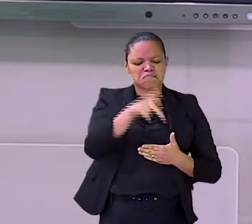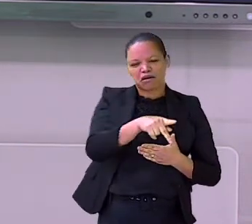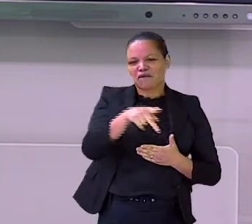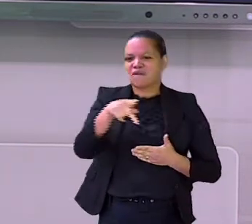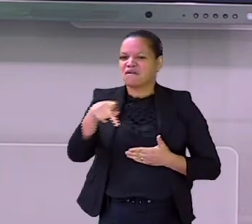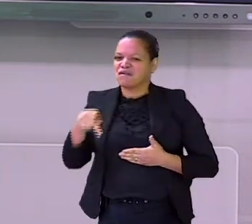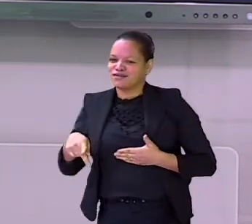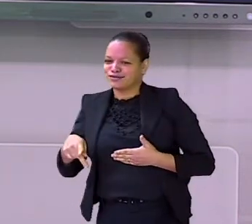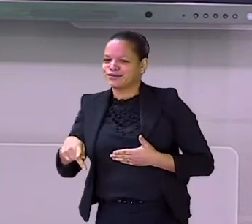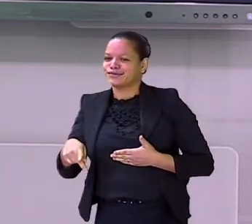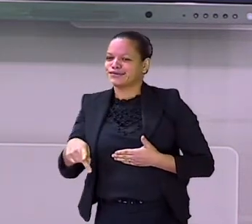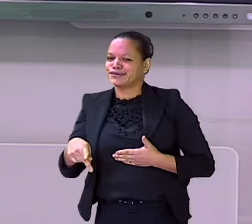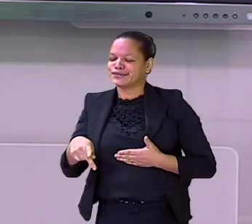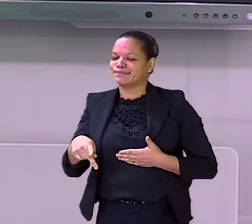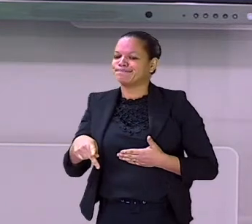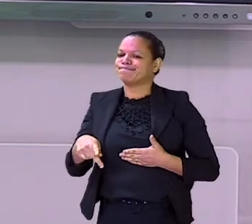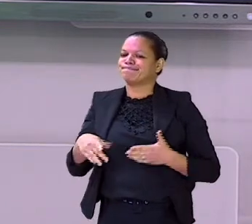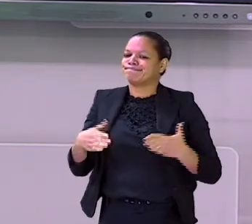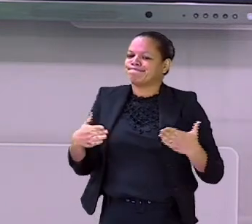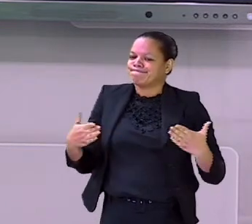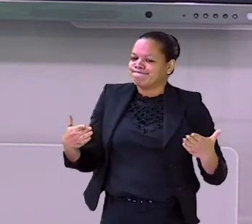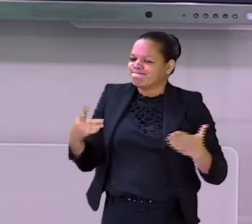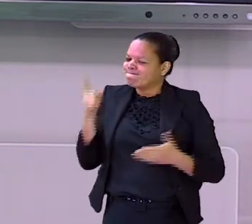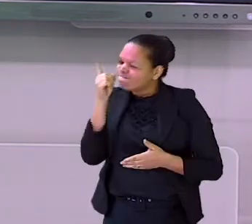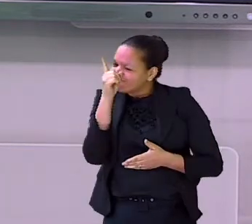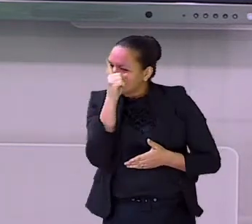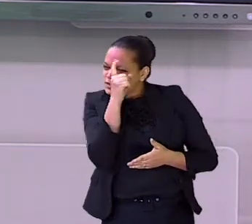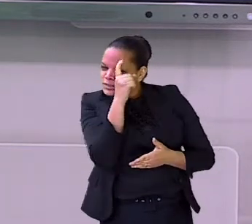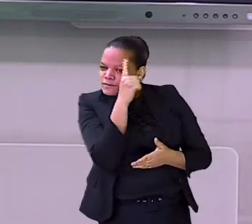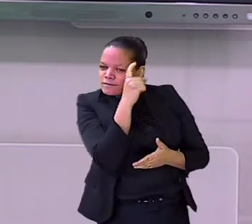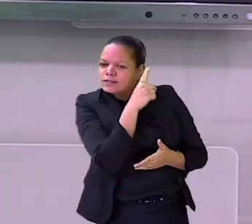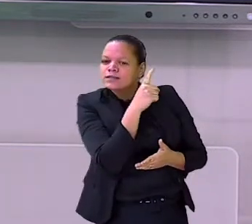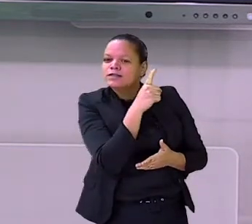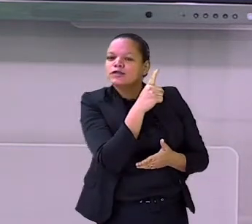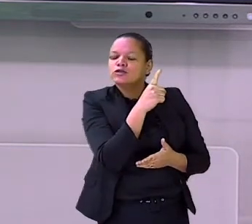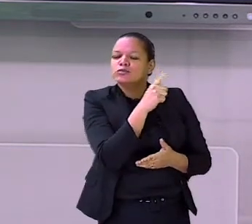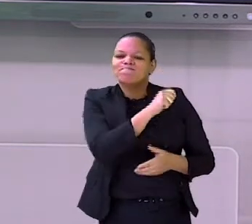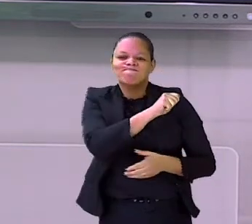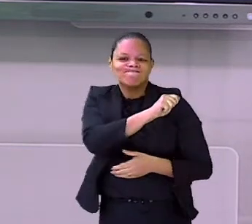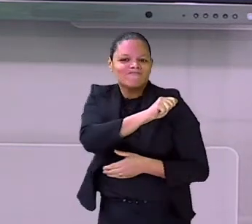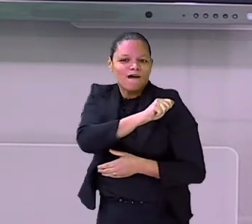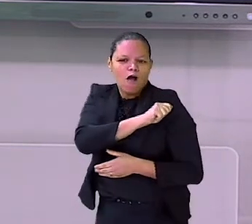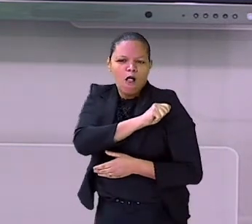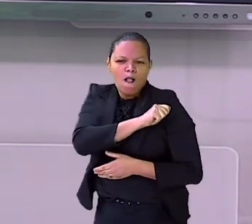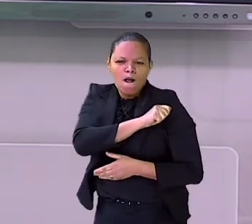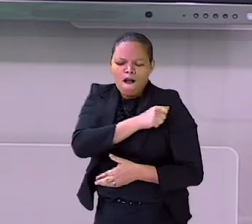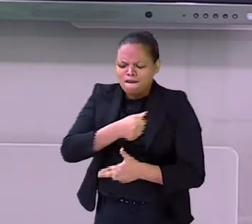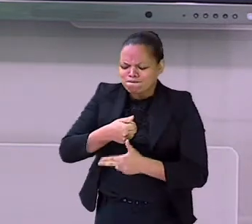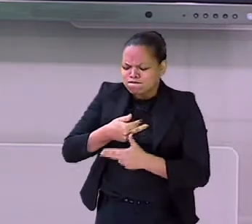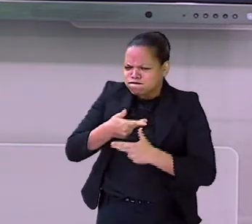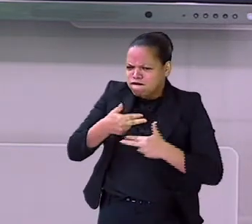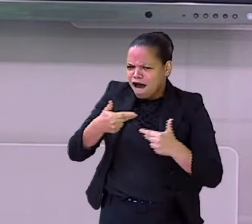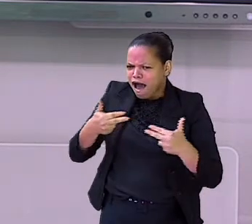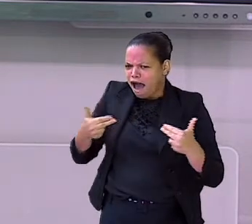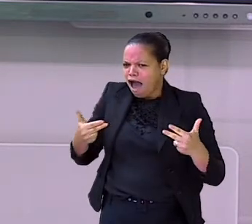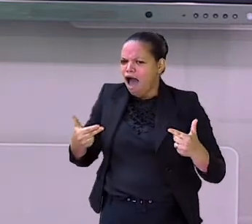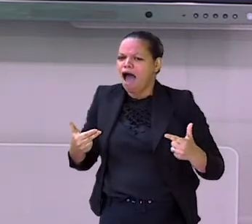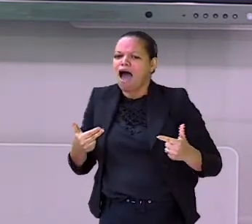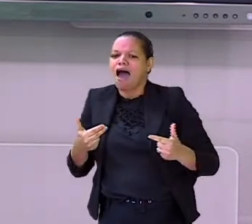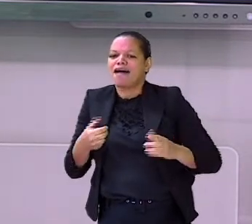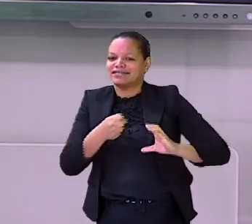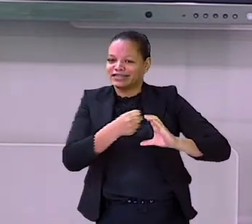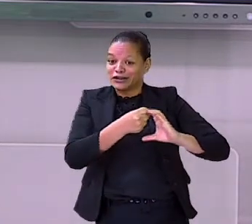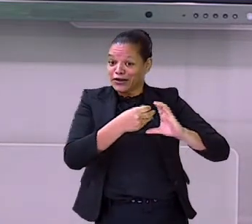Corujinha, para dar conta desses alunos aí? Pois é, mas aí você já deve estar se perguntando: